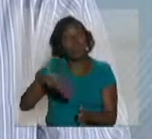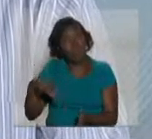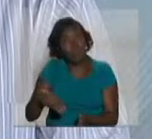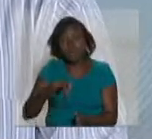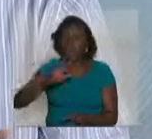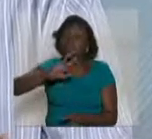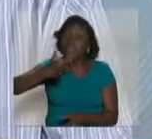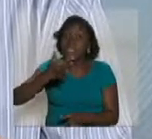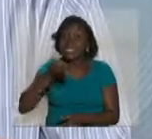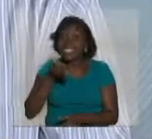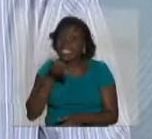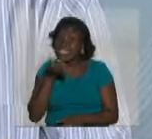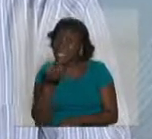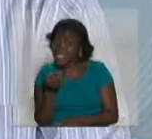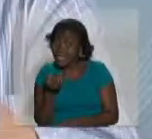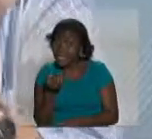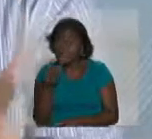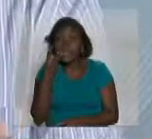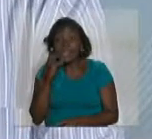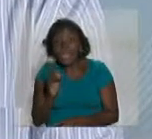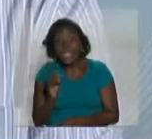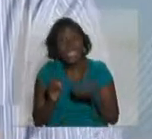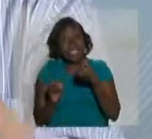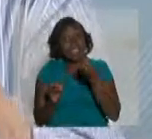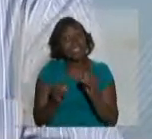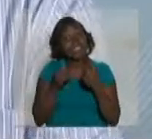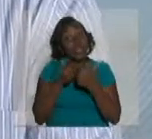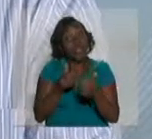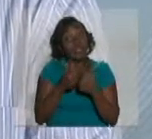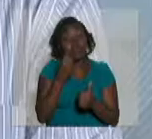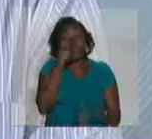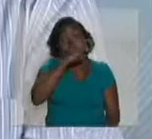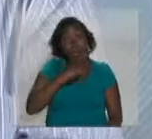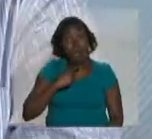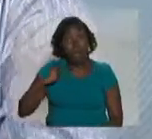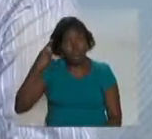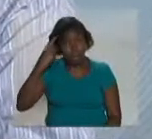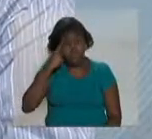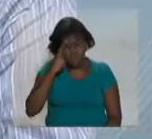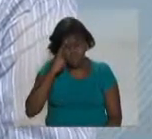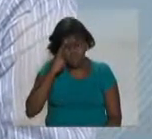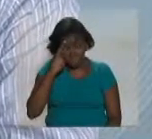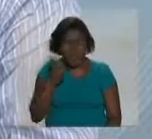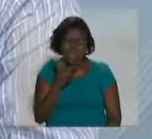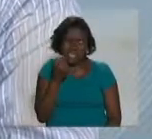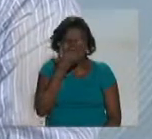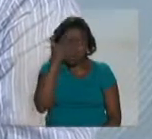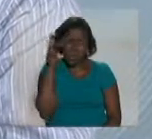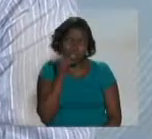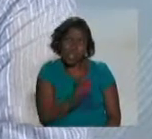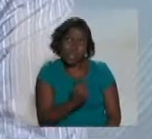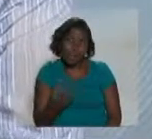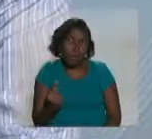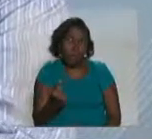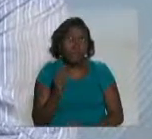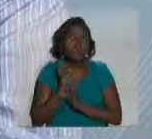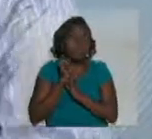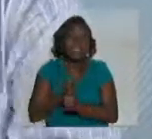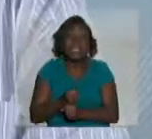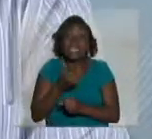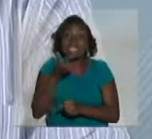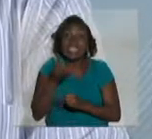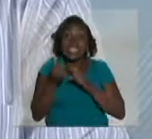média, de 30 a 60 ônibus por hora. Com 200 pessoas cada uma, nós temos de